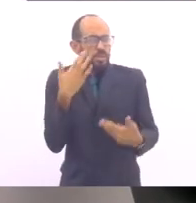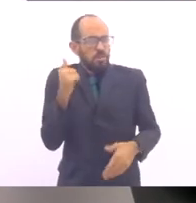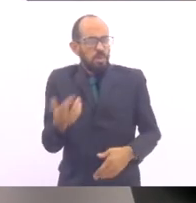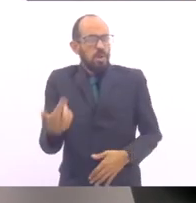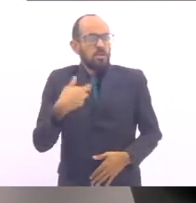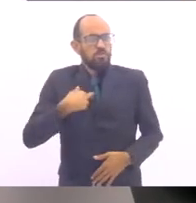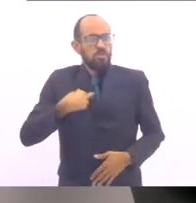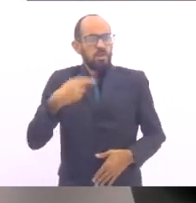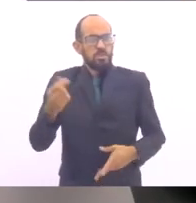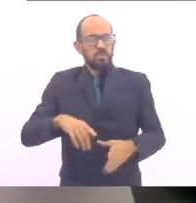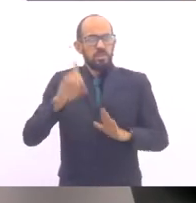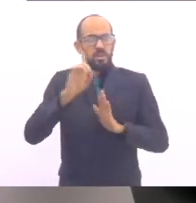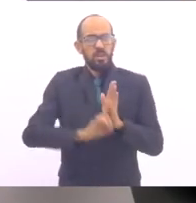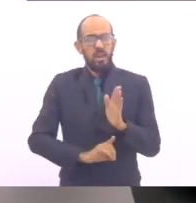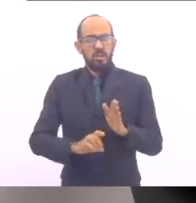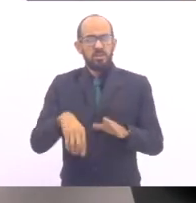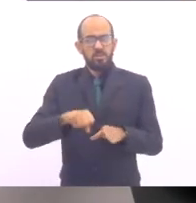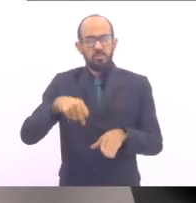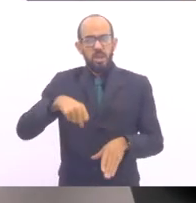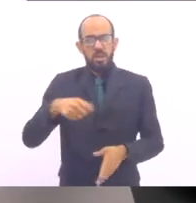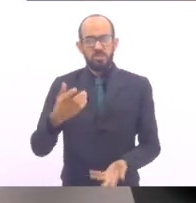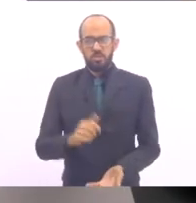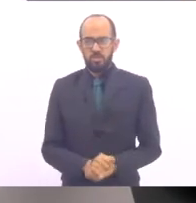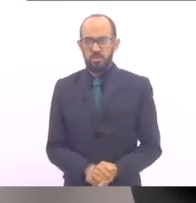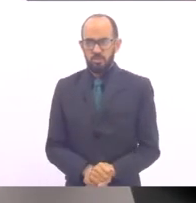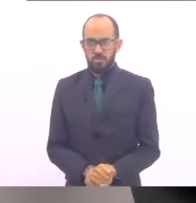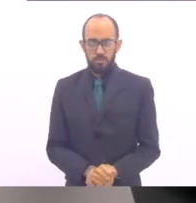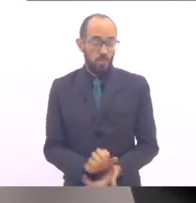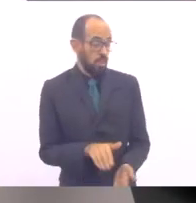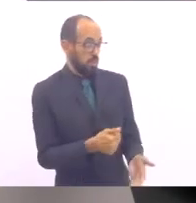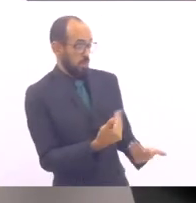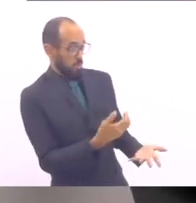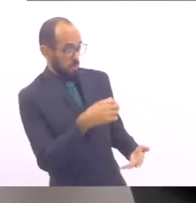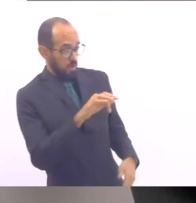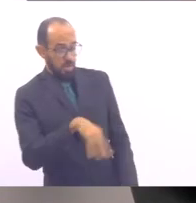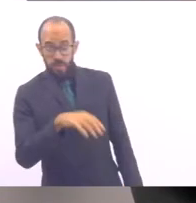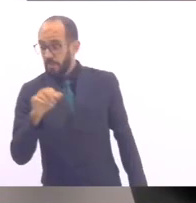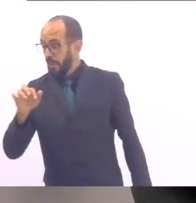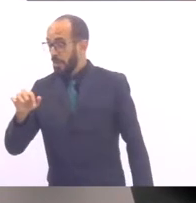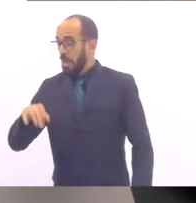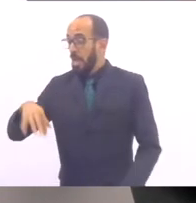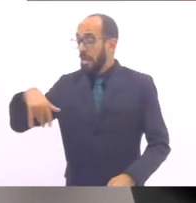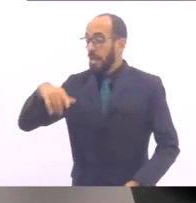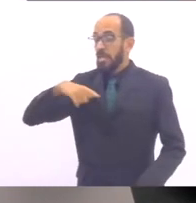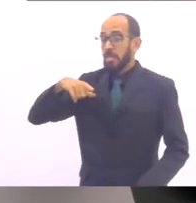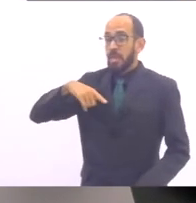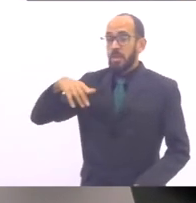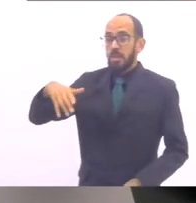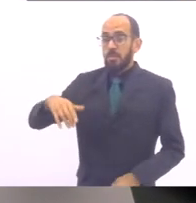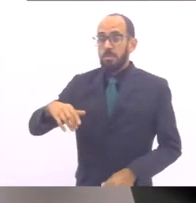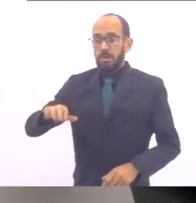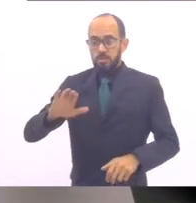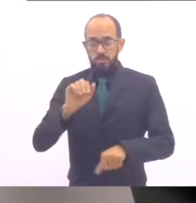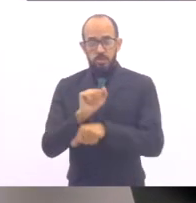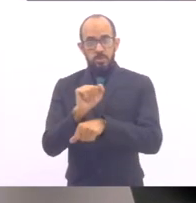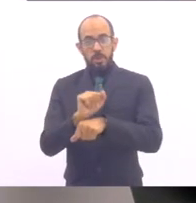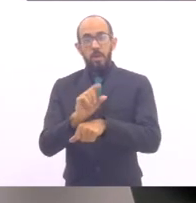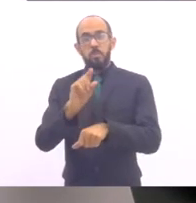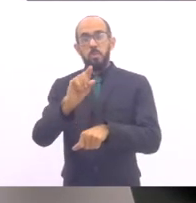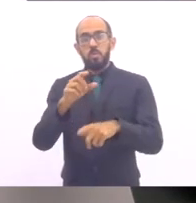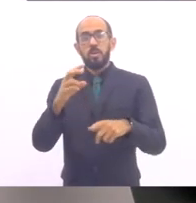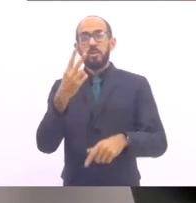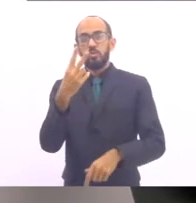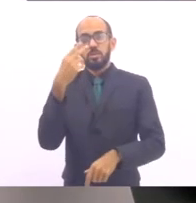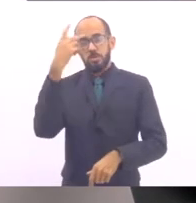declaração de embalagem, por exemplo. Quem tem os números... Quem tem. Ela não sabe quem é a Bebe, ela não quem sabe